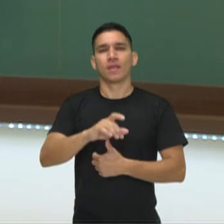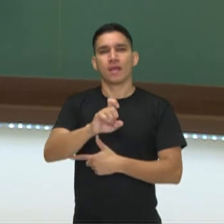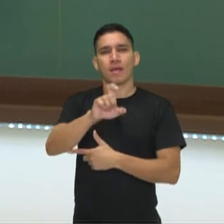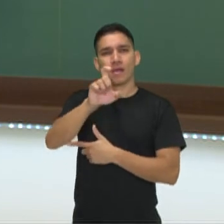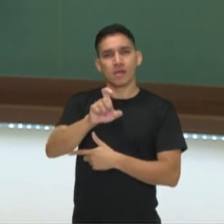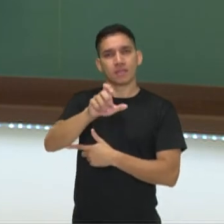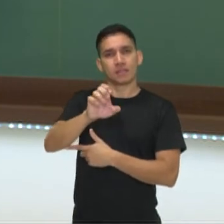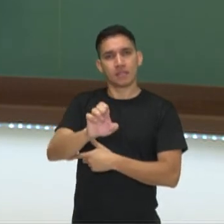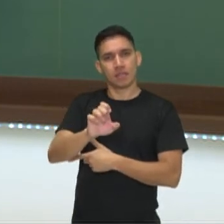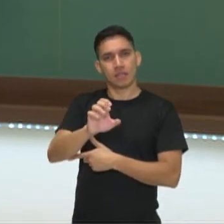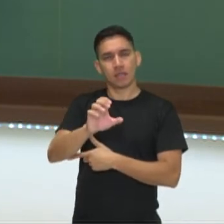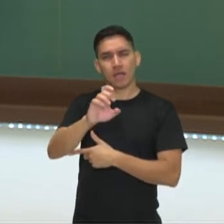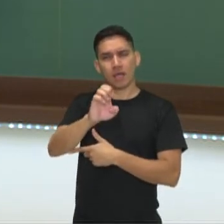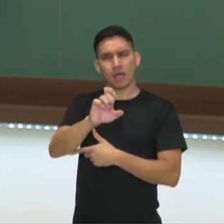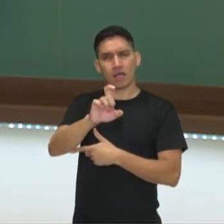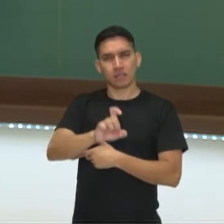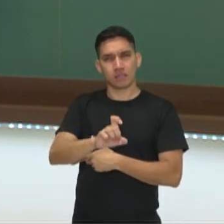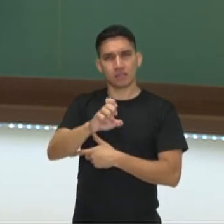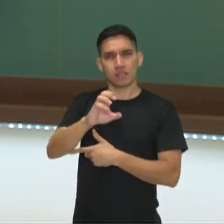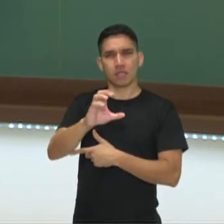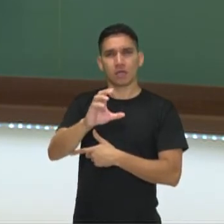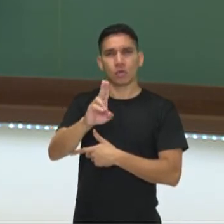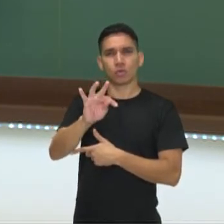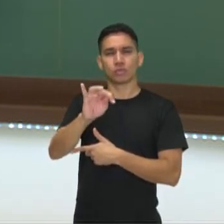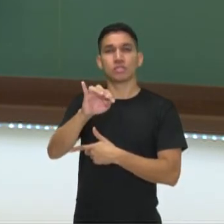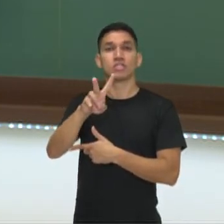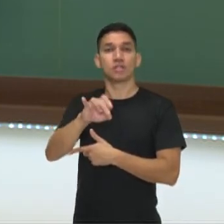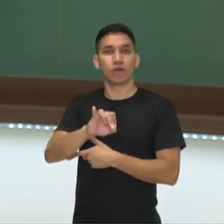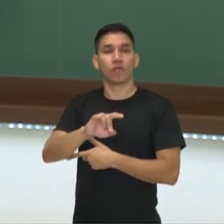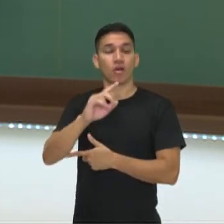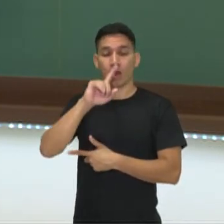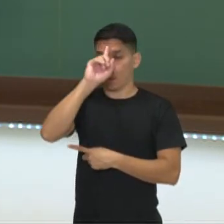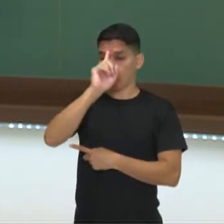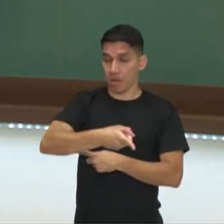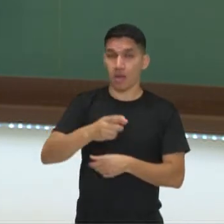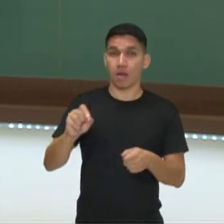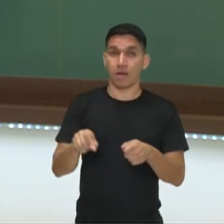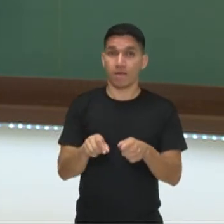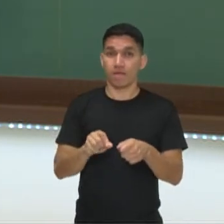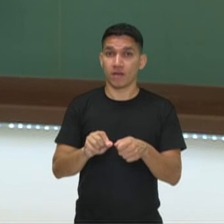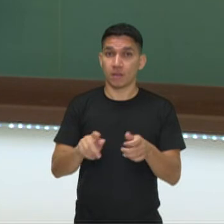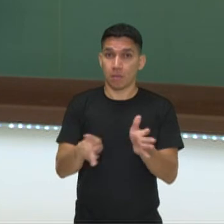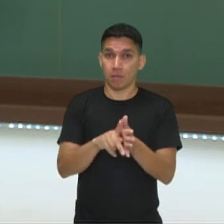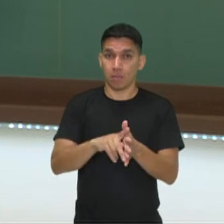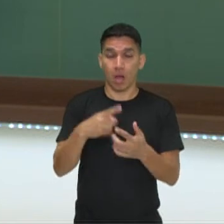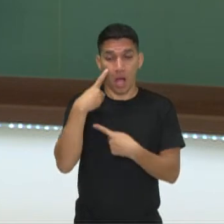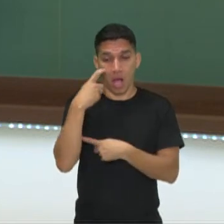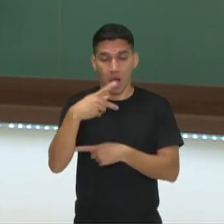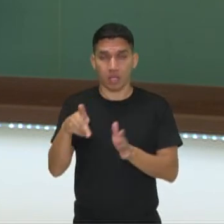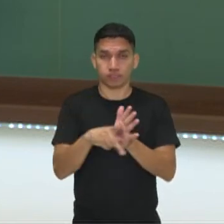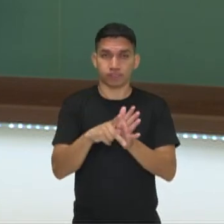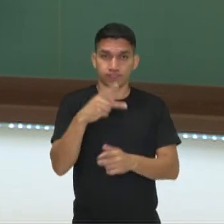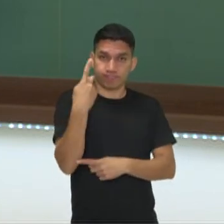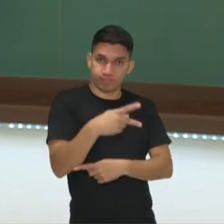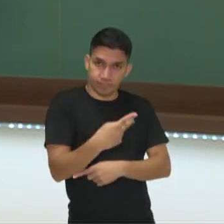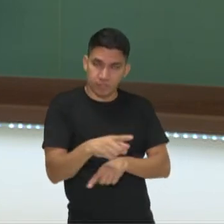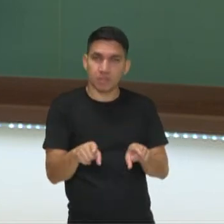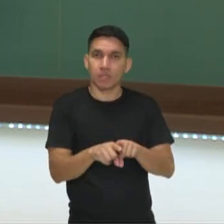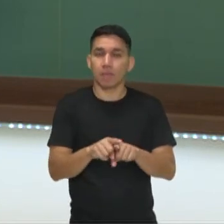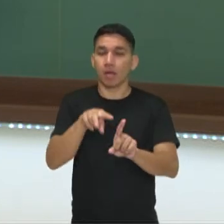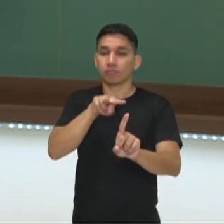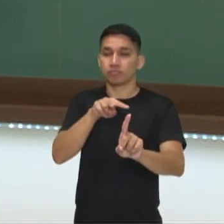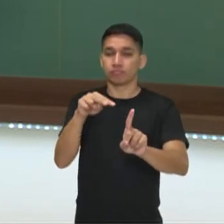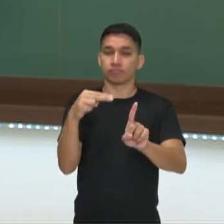executivo impondo, né, executando no seu próprio sentido, né, as suas, os seus interesses, né, os pontos de